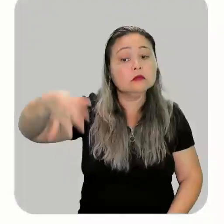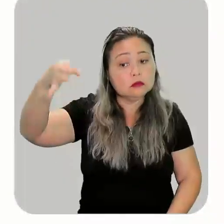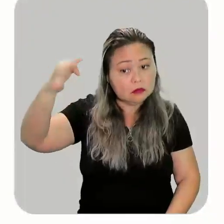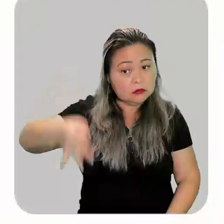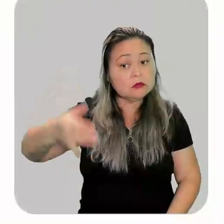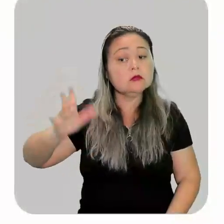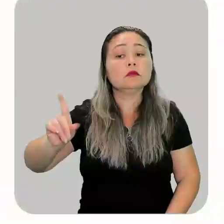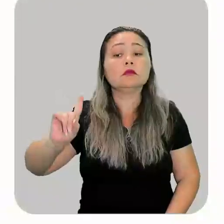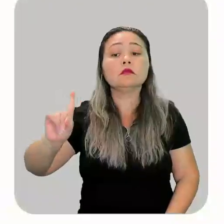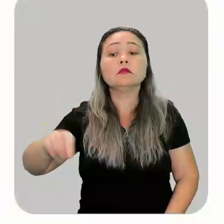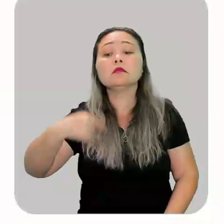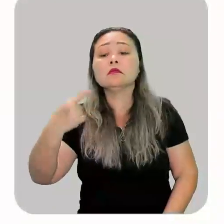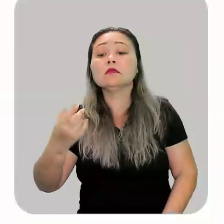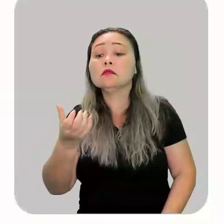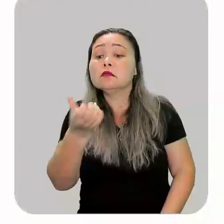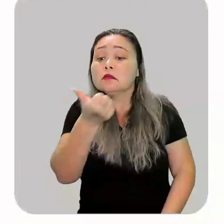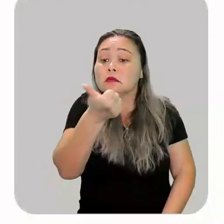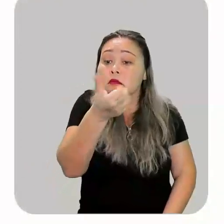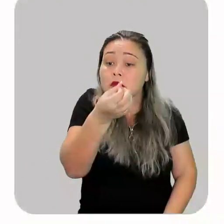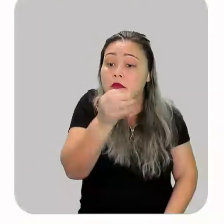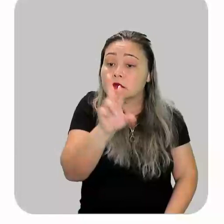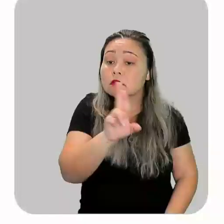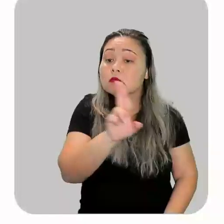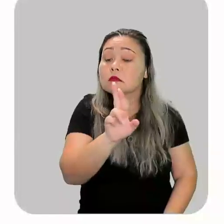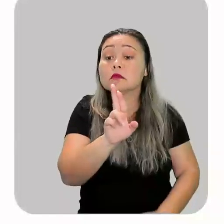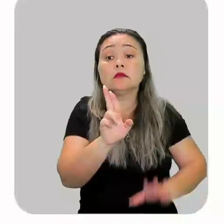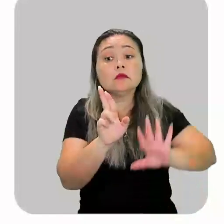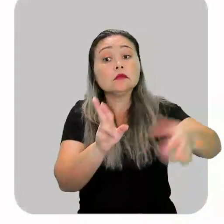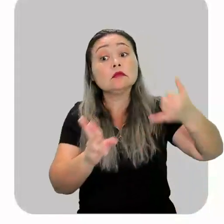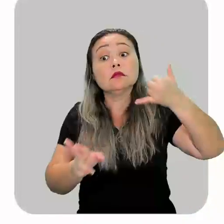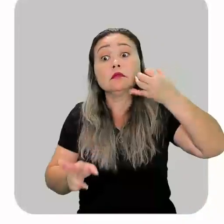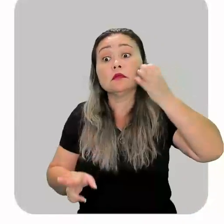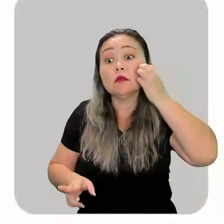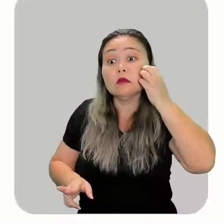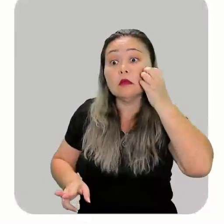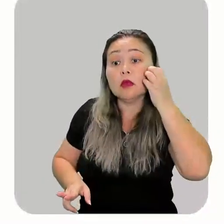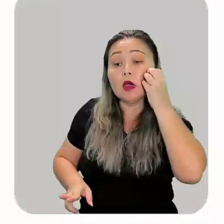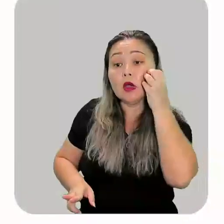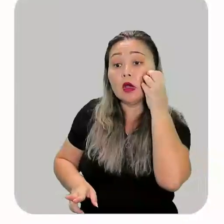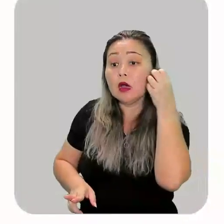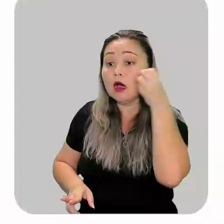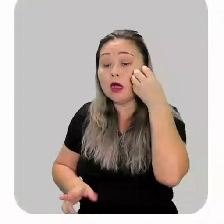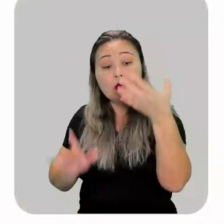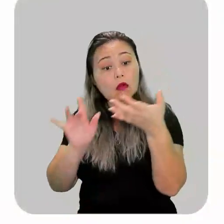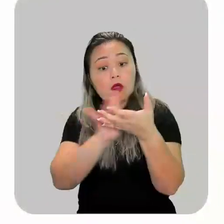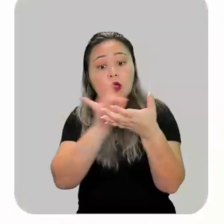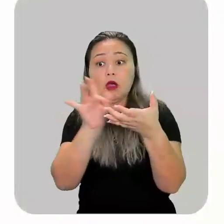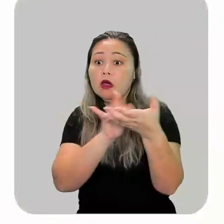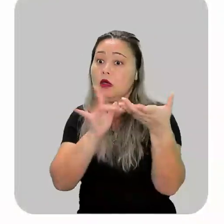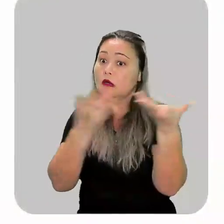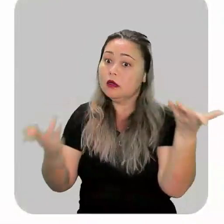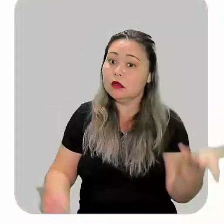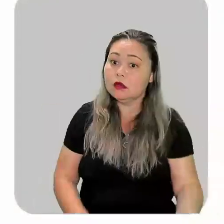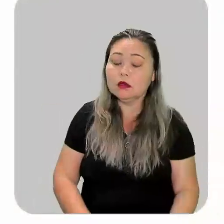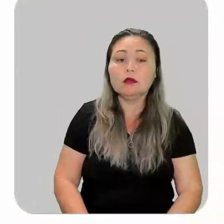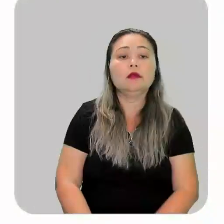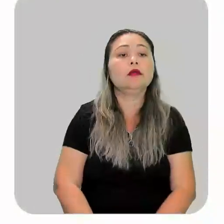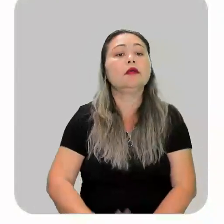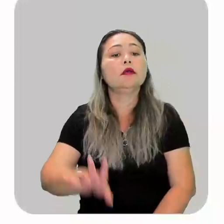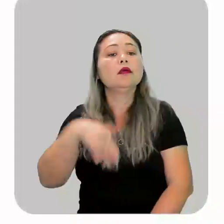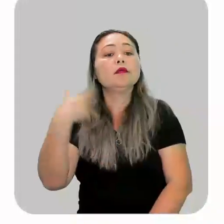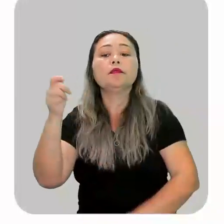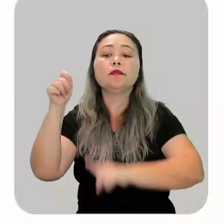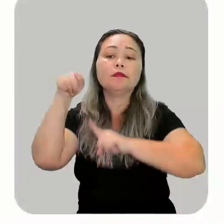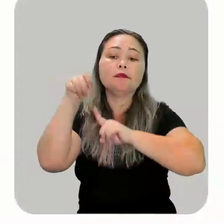conta normal, e gastou R$160 só com celulares. Só ligando para o celular. Ó, então vamos lá.